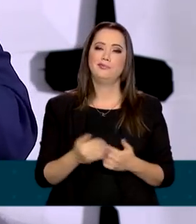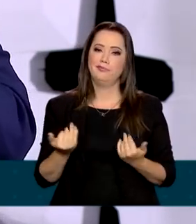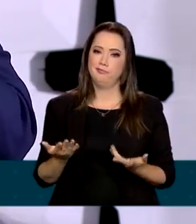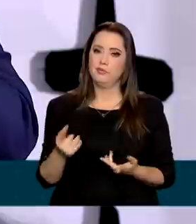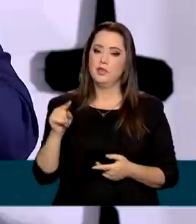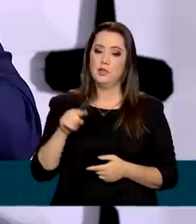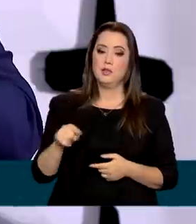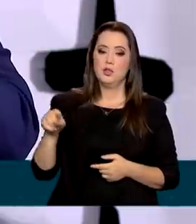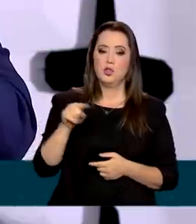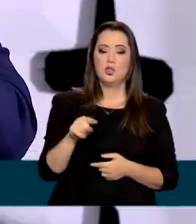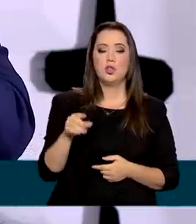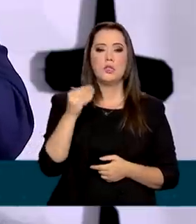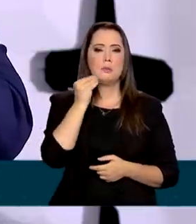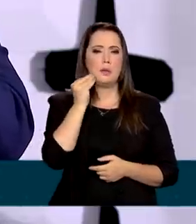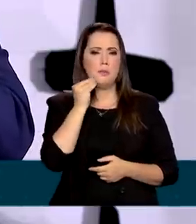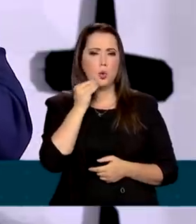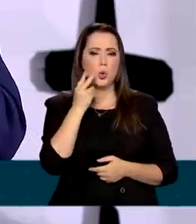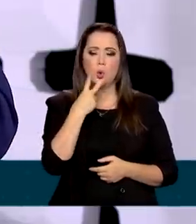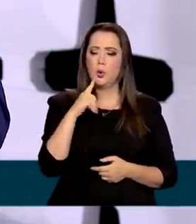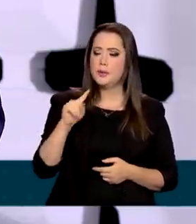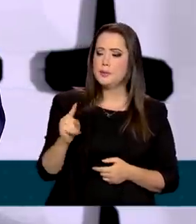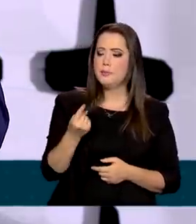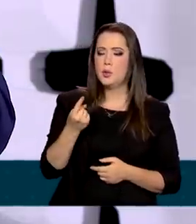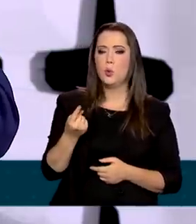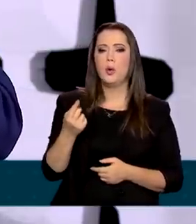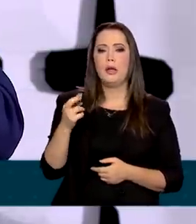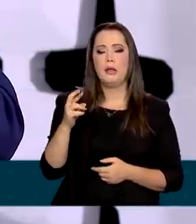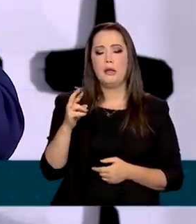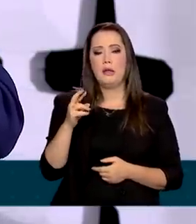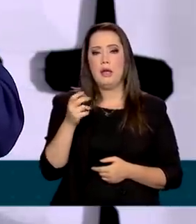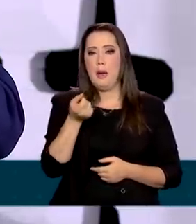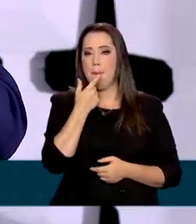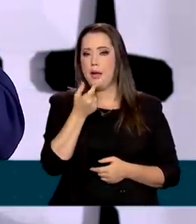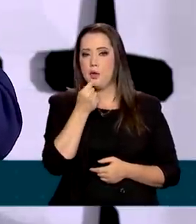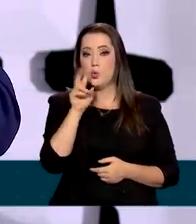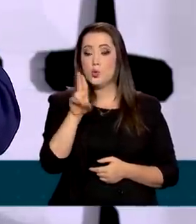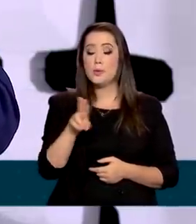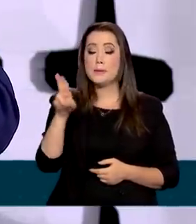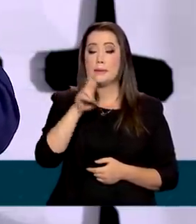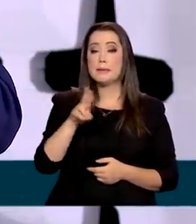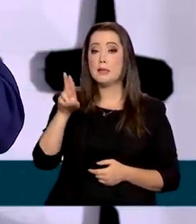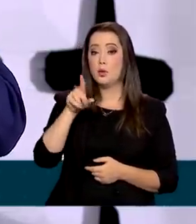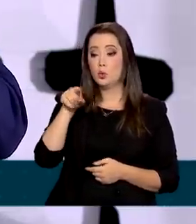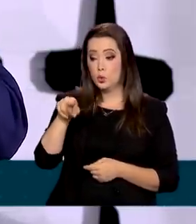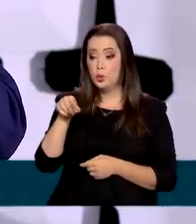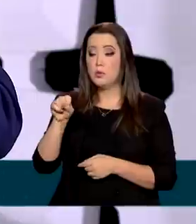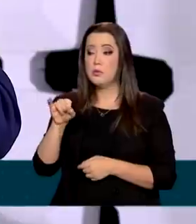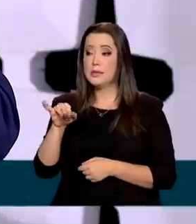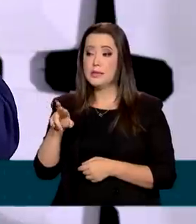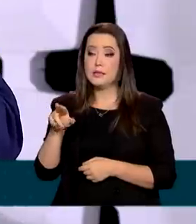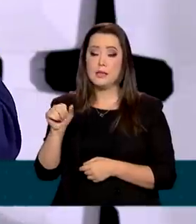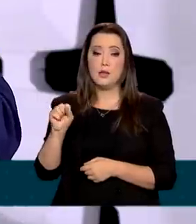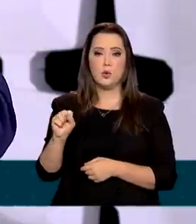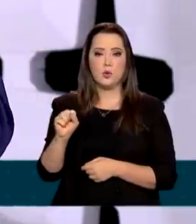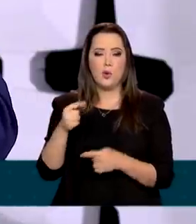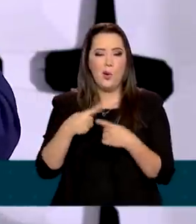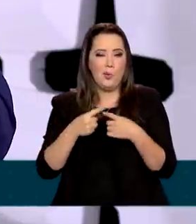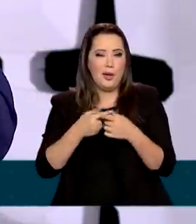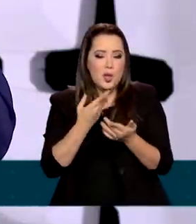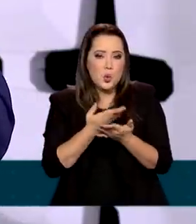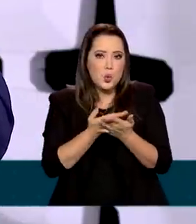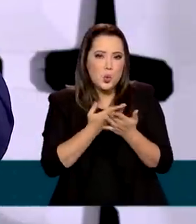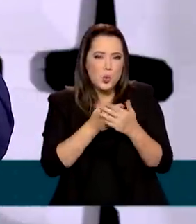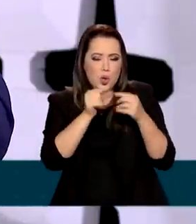for lá no Sirius, você vai ver a capacidade que ele tem de analisar a célula, a nível, vamos dizer assim, de DNA até,